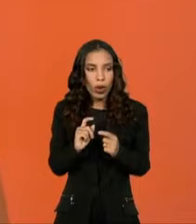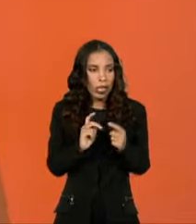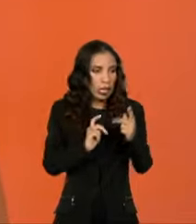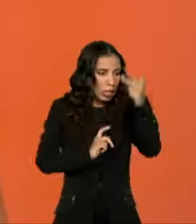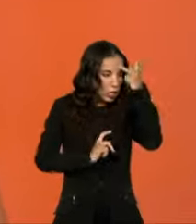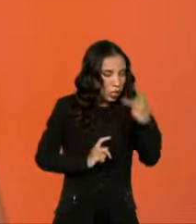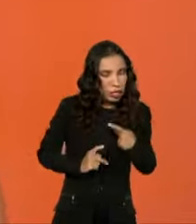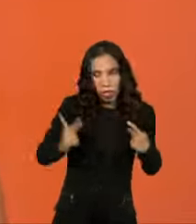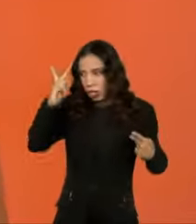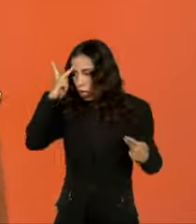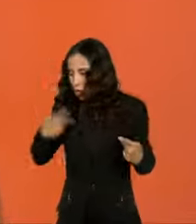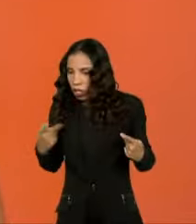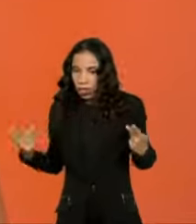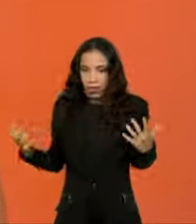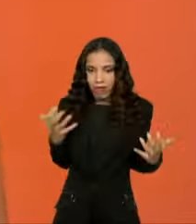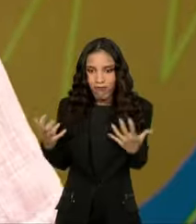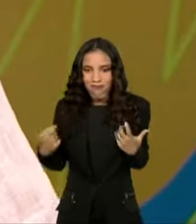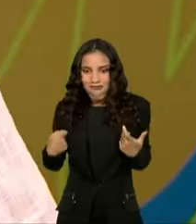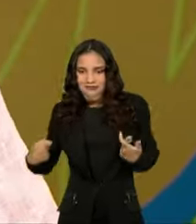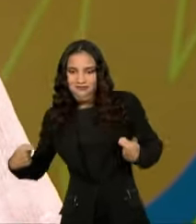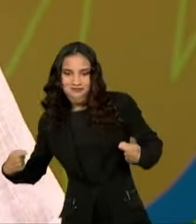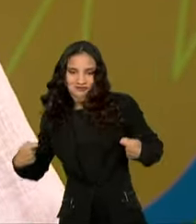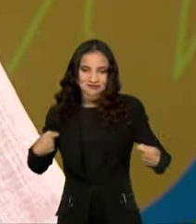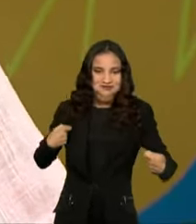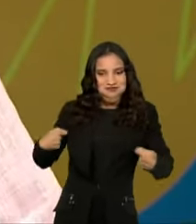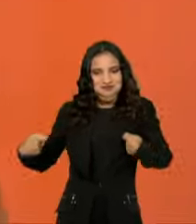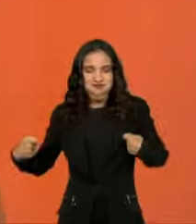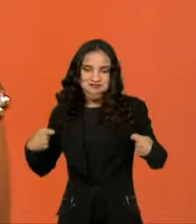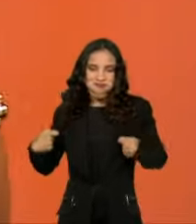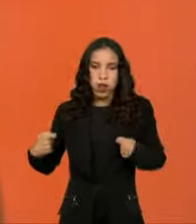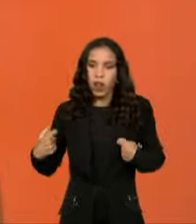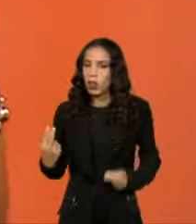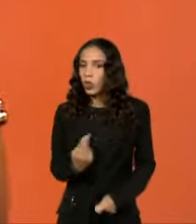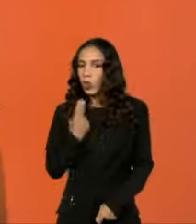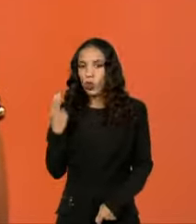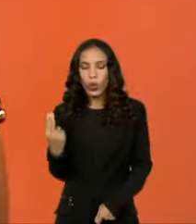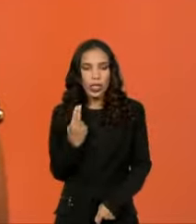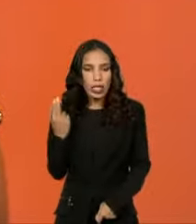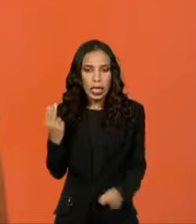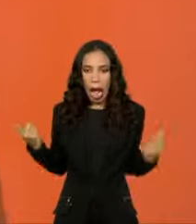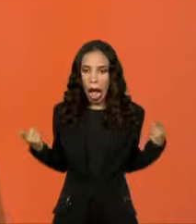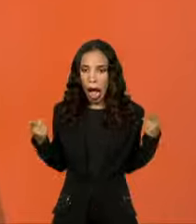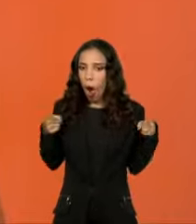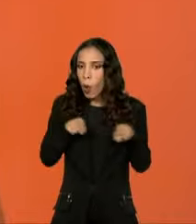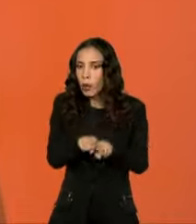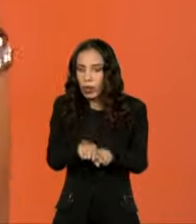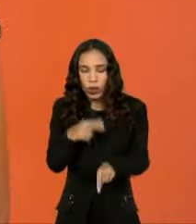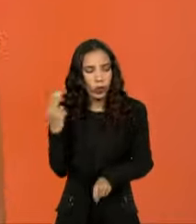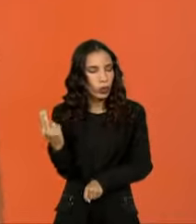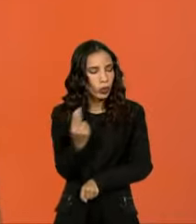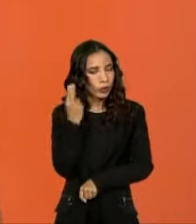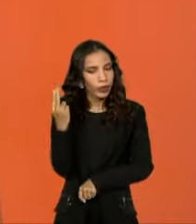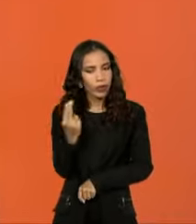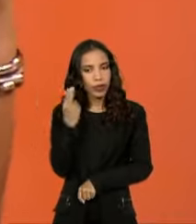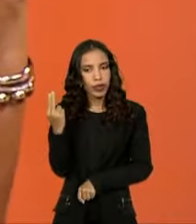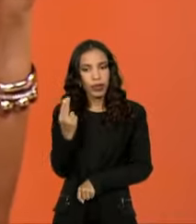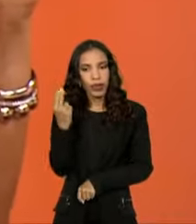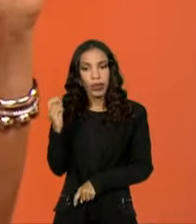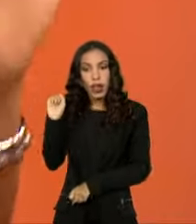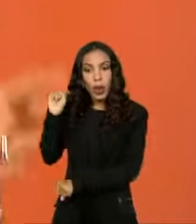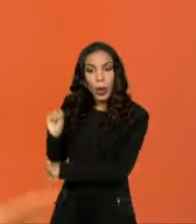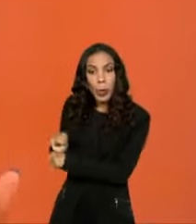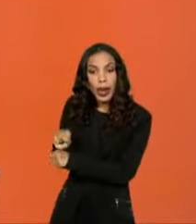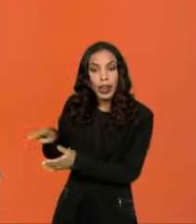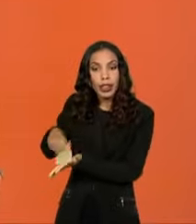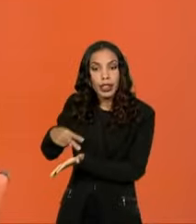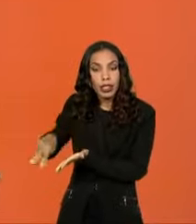no sentido de elas quererem você integralmente para elas. É uma disciplina absurda. Não dá para você ter as duas coisas, né? Não. Então, eu saí, parei de dançar.